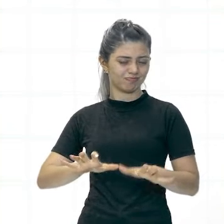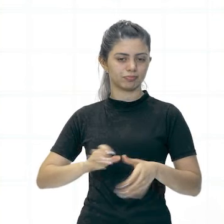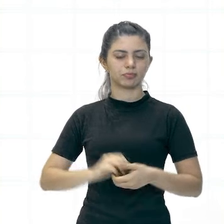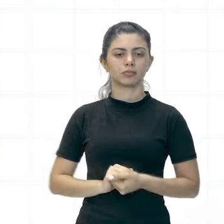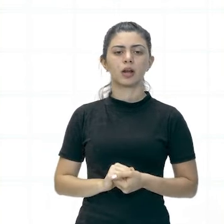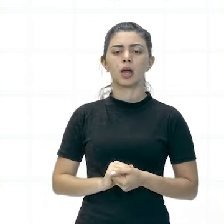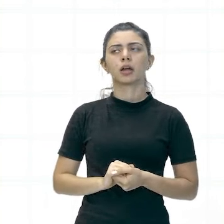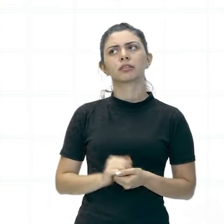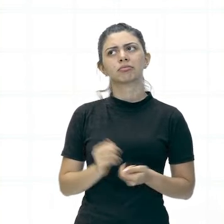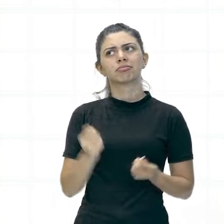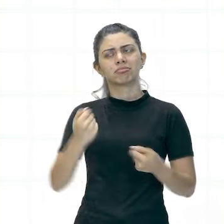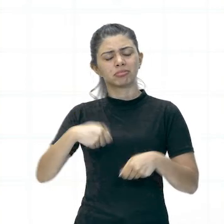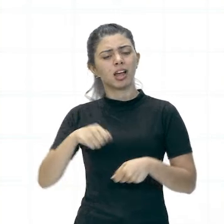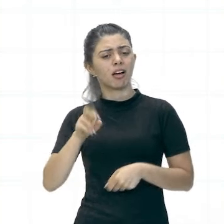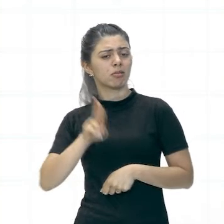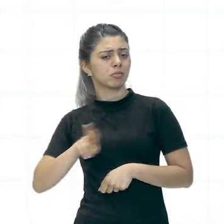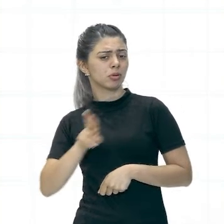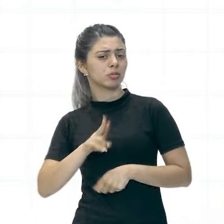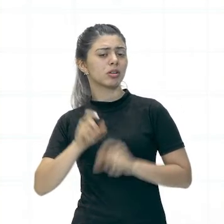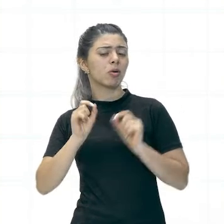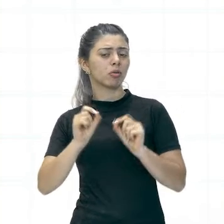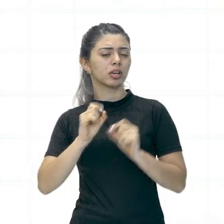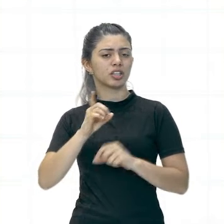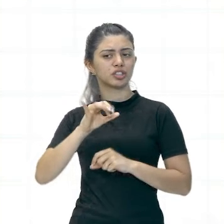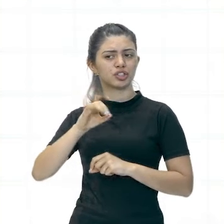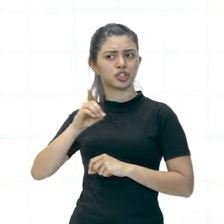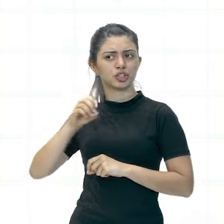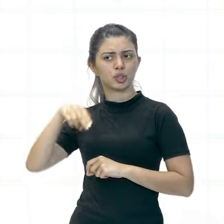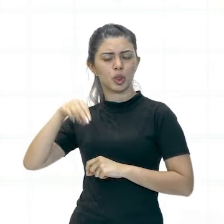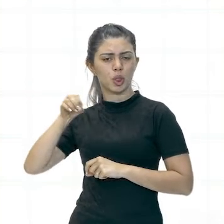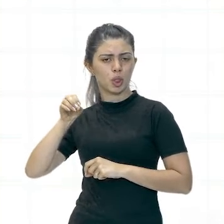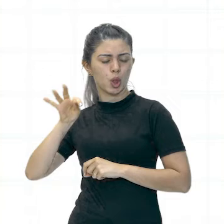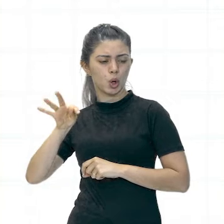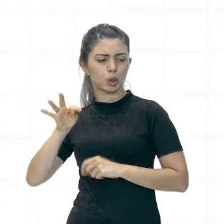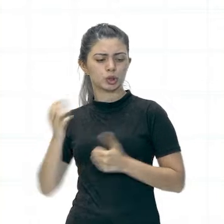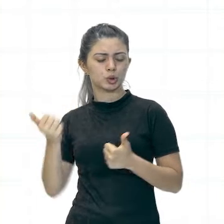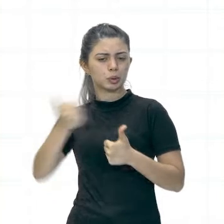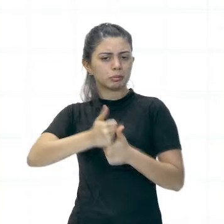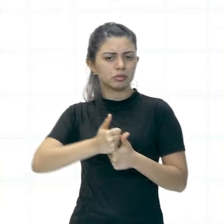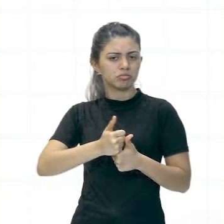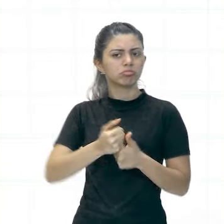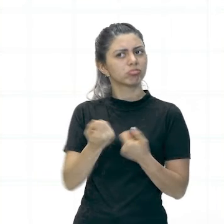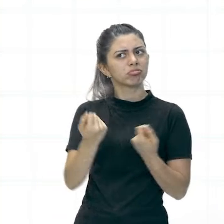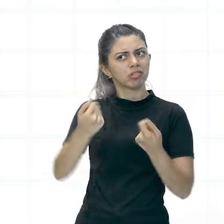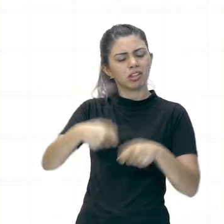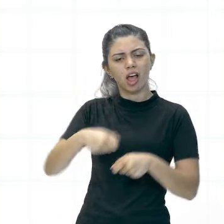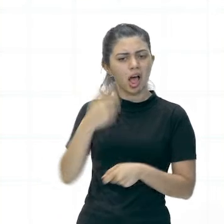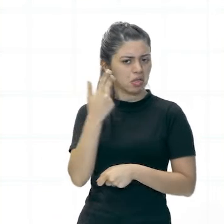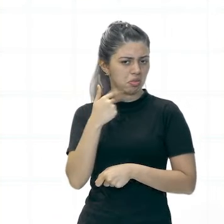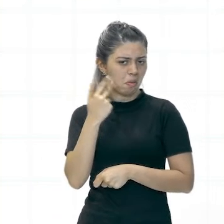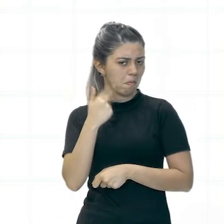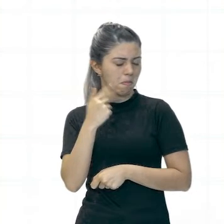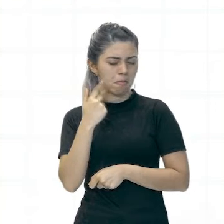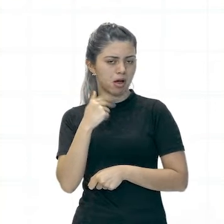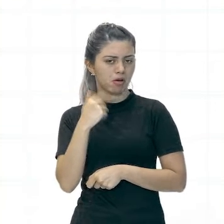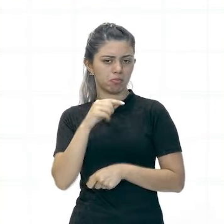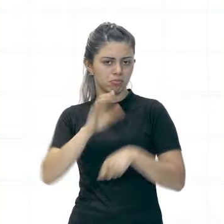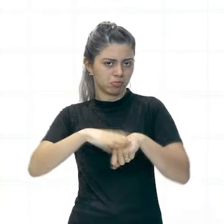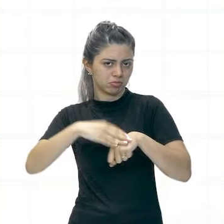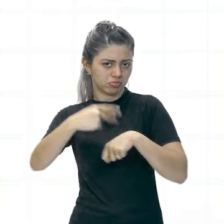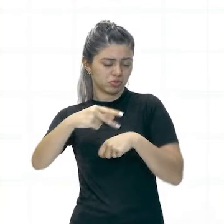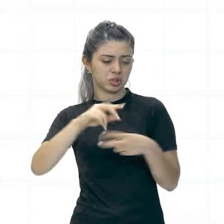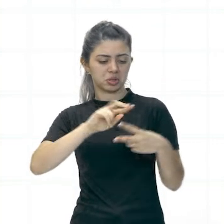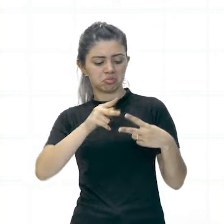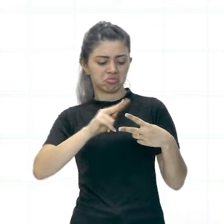Poderia utilizar também o did not no lugar do didn't? Tranquilo, gente. Vocês é que vão escolher